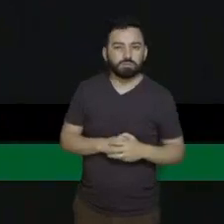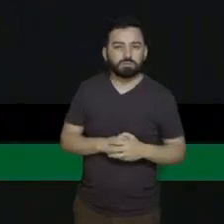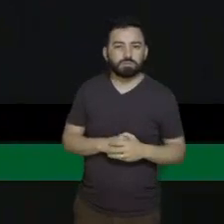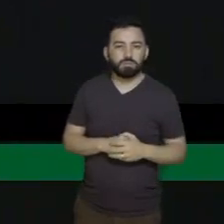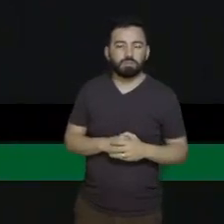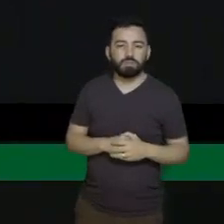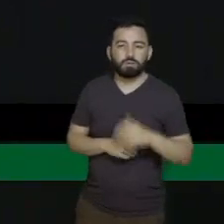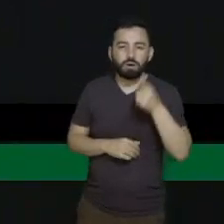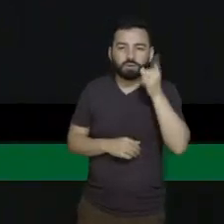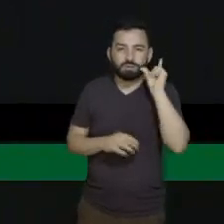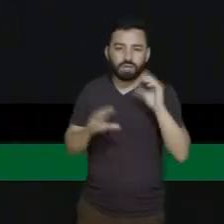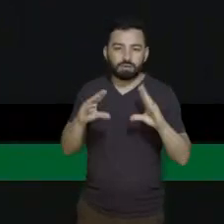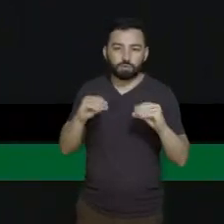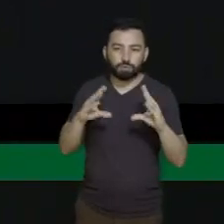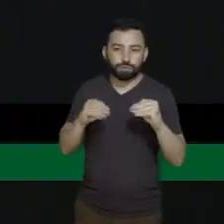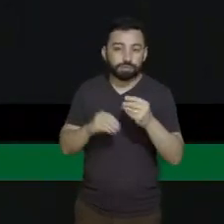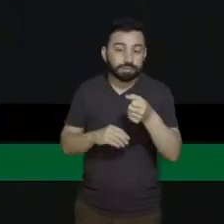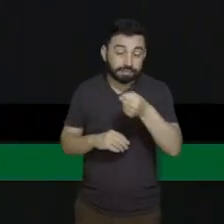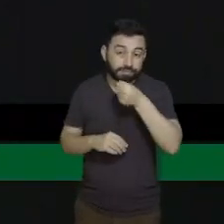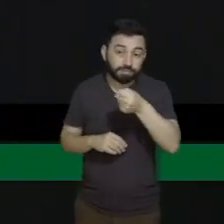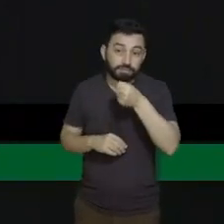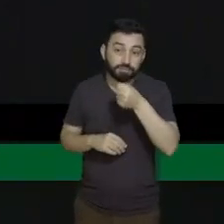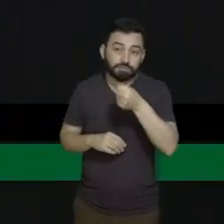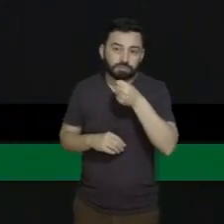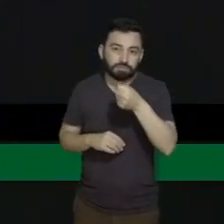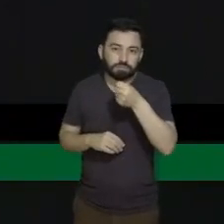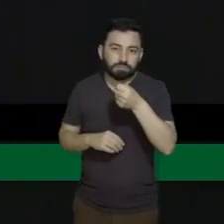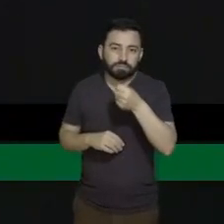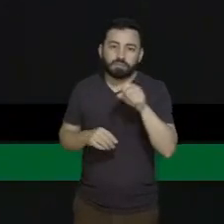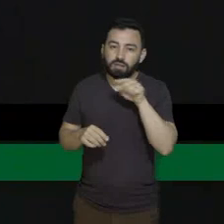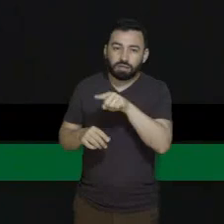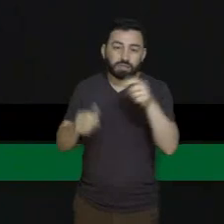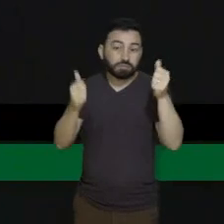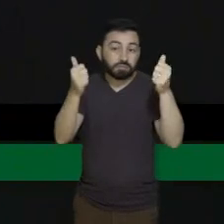Ontem à noite, em uma entrevista, manifestou,